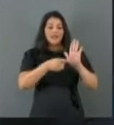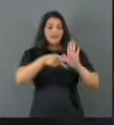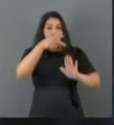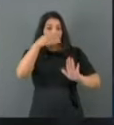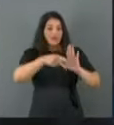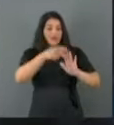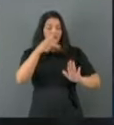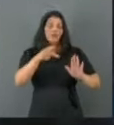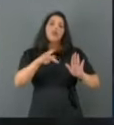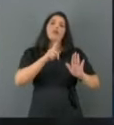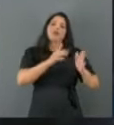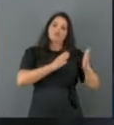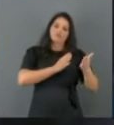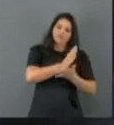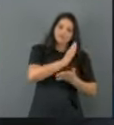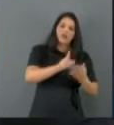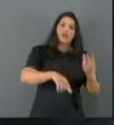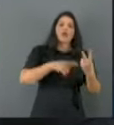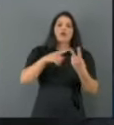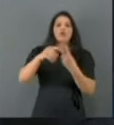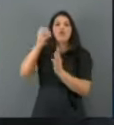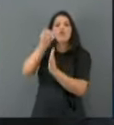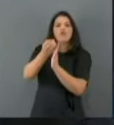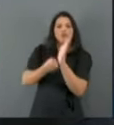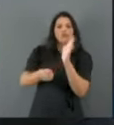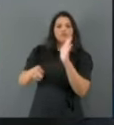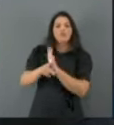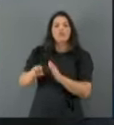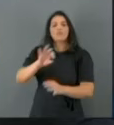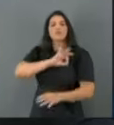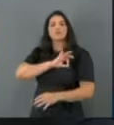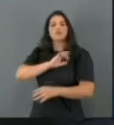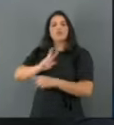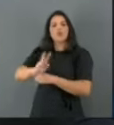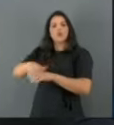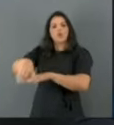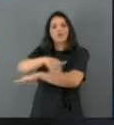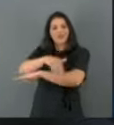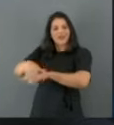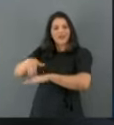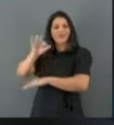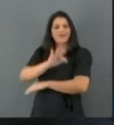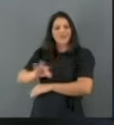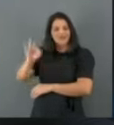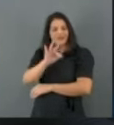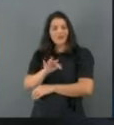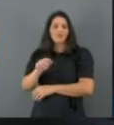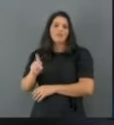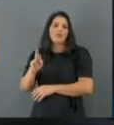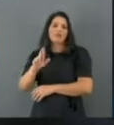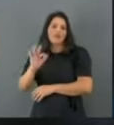seguido depois por um ofício circular da Polícia Rodoviária Federal, o